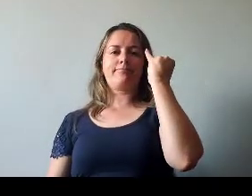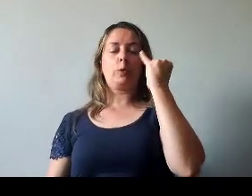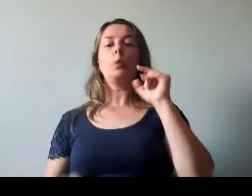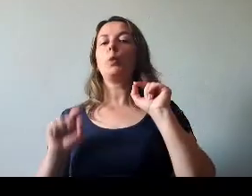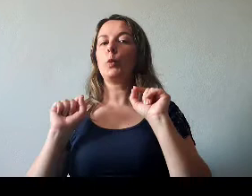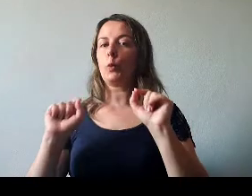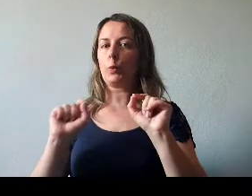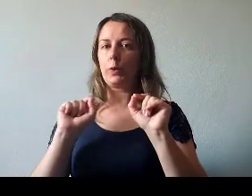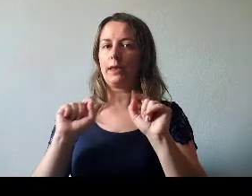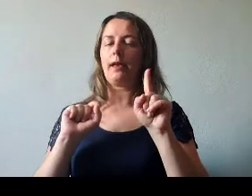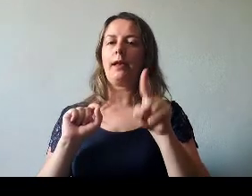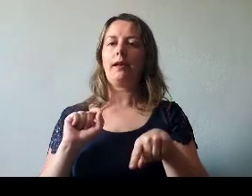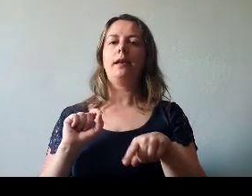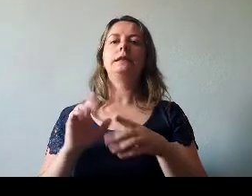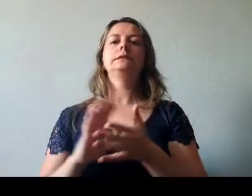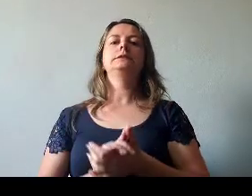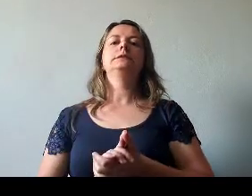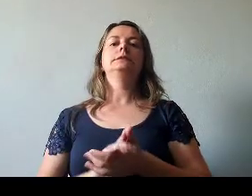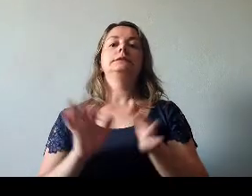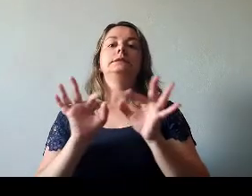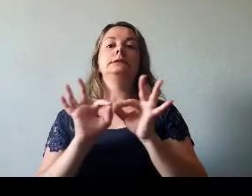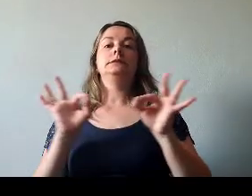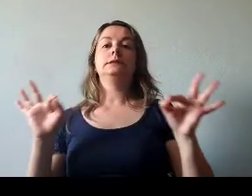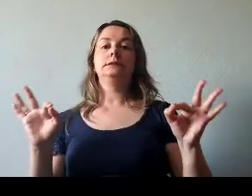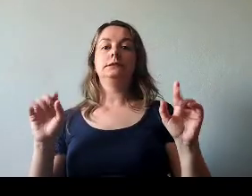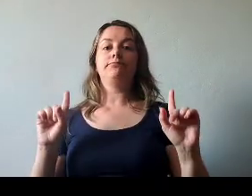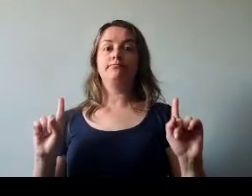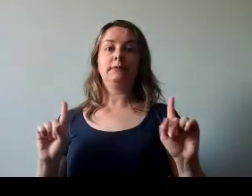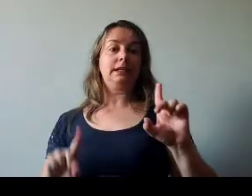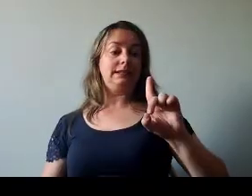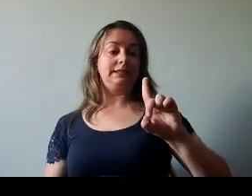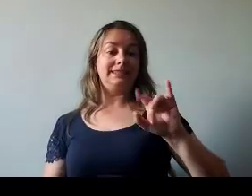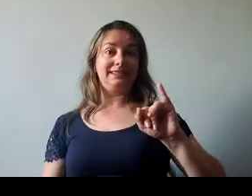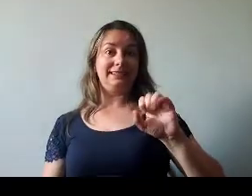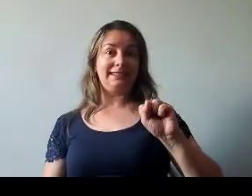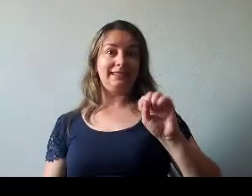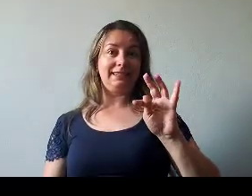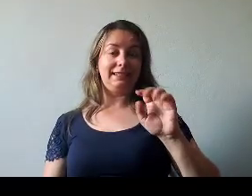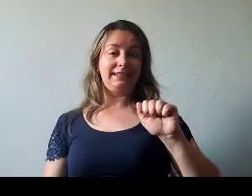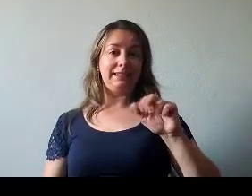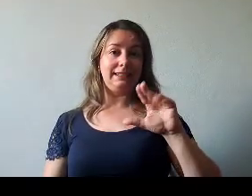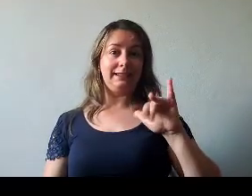da distância, né? Que vai ser obtida através da área.